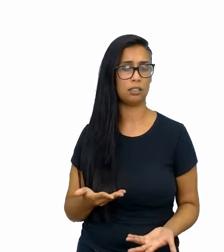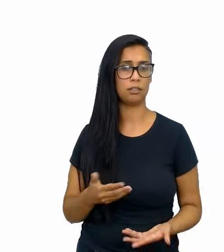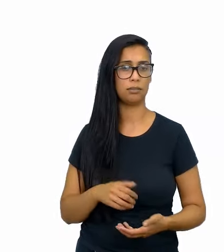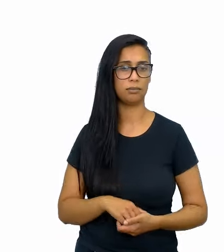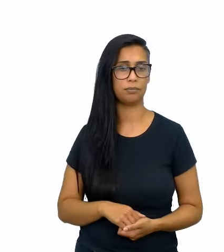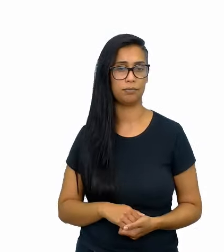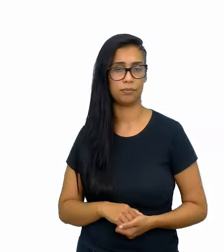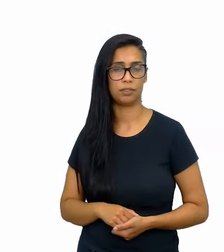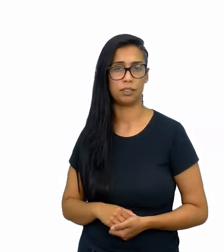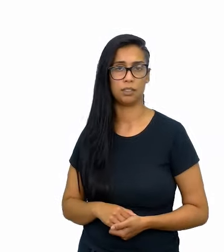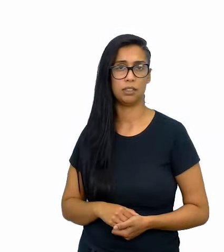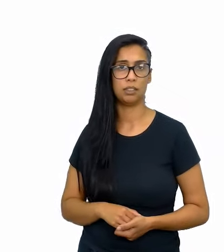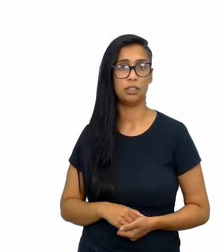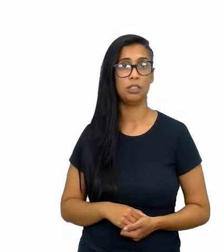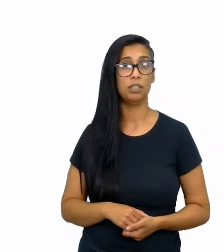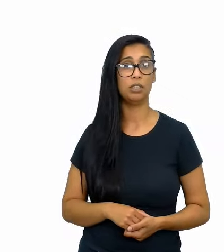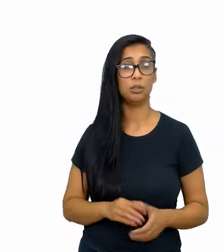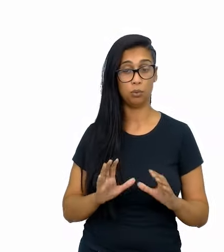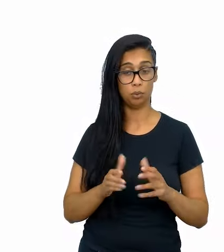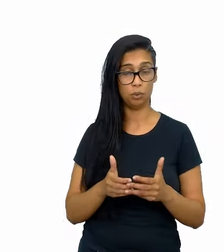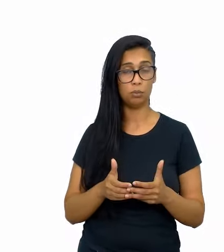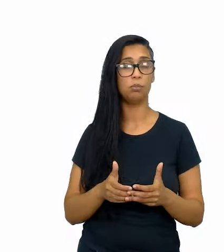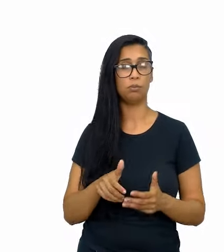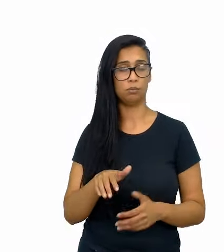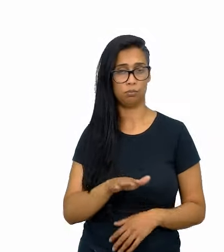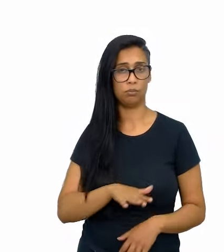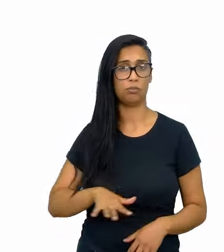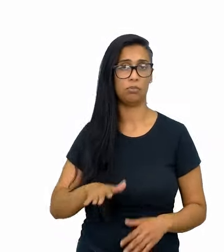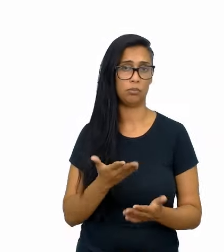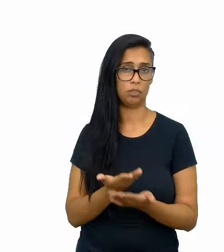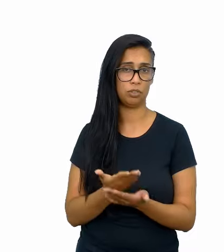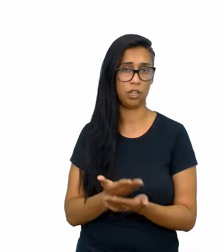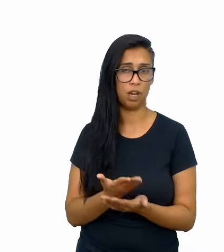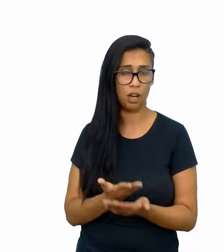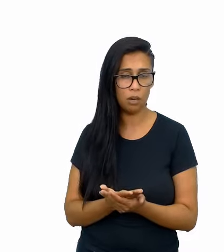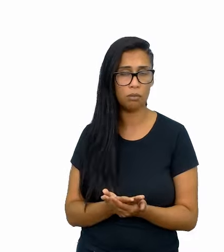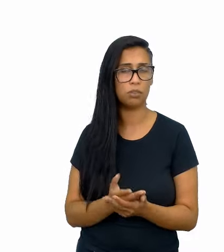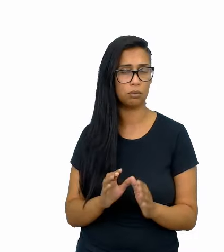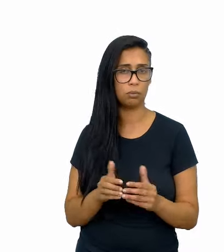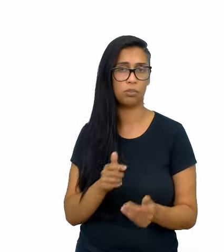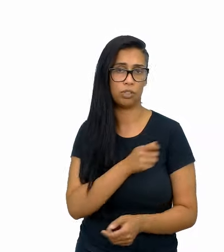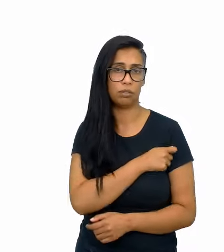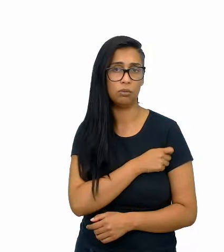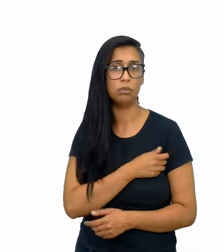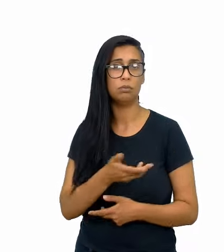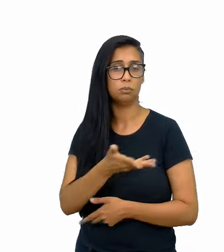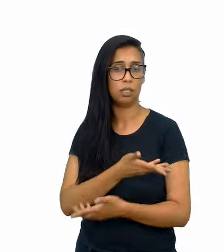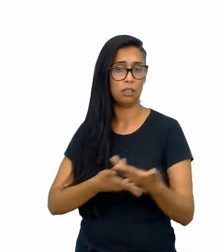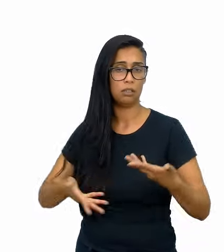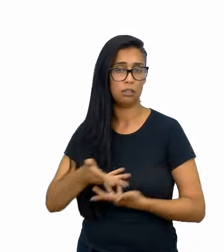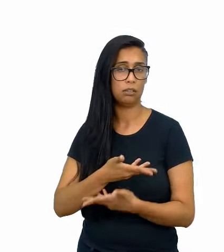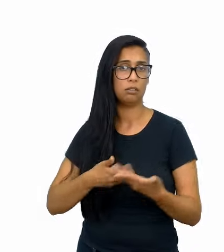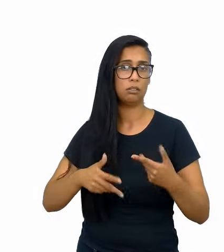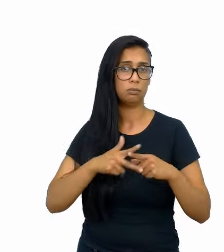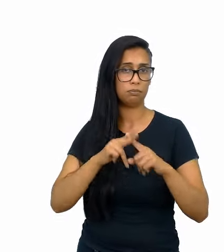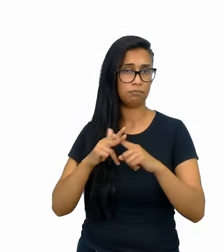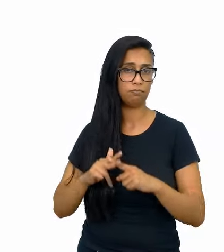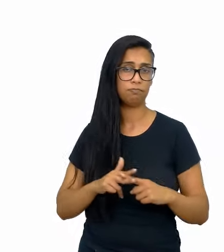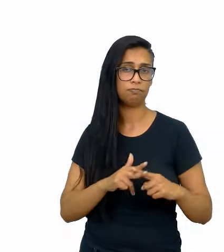com os colegas sobre o que eles estão produzindo, ler e marcar os trechos que precisam ser ajustados,